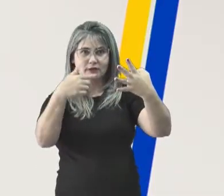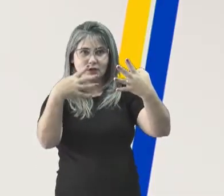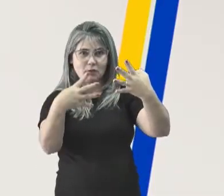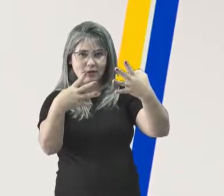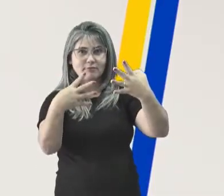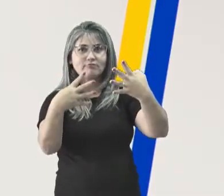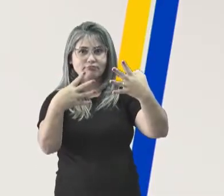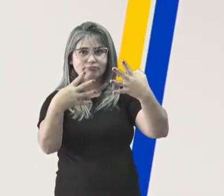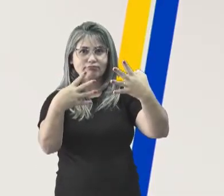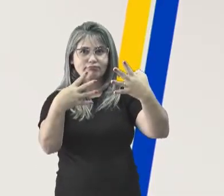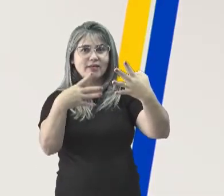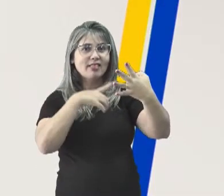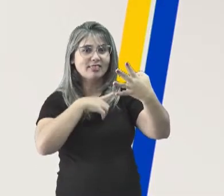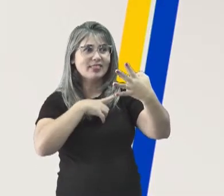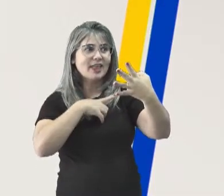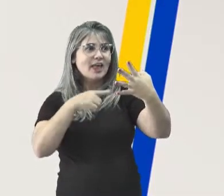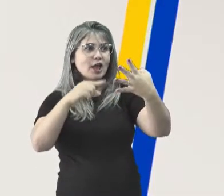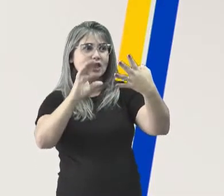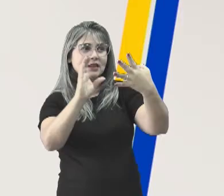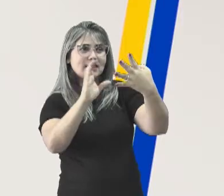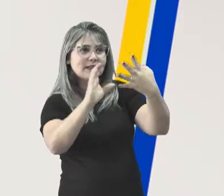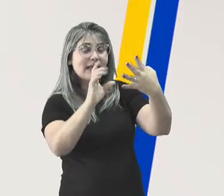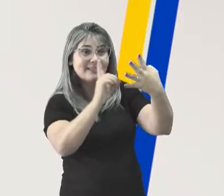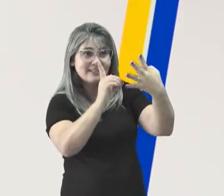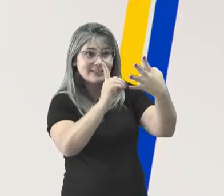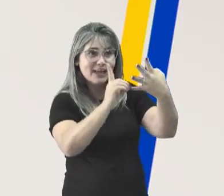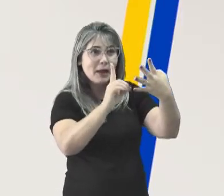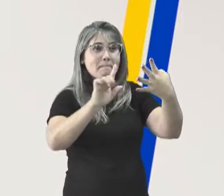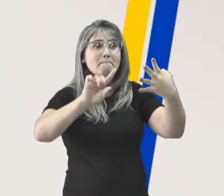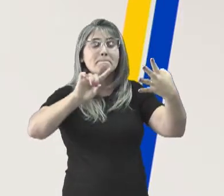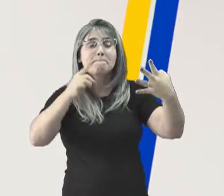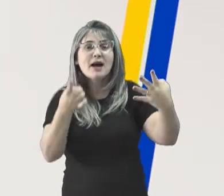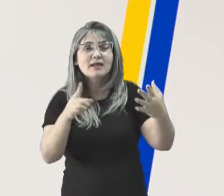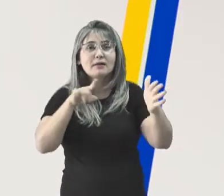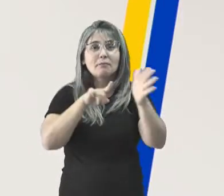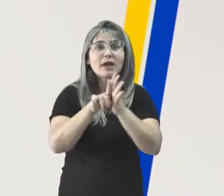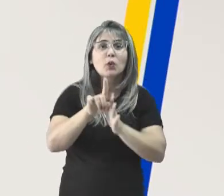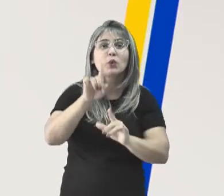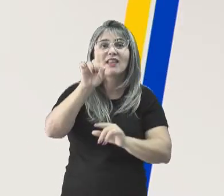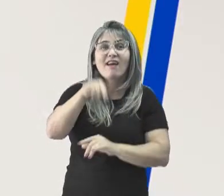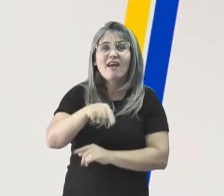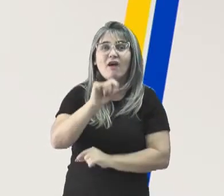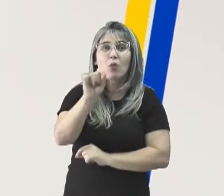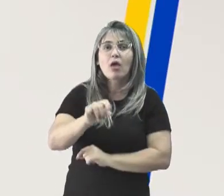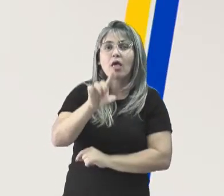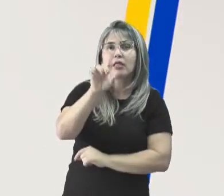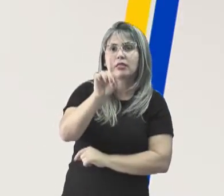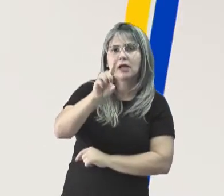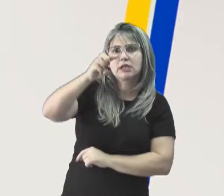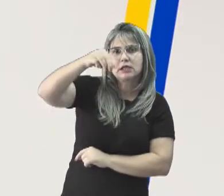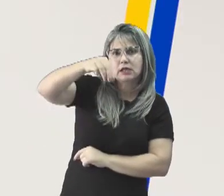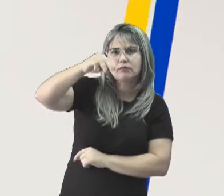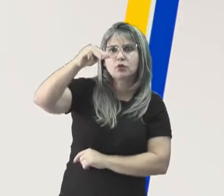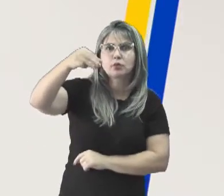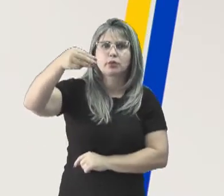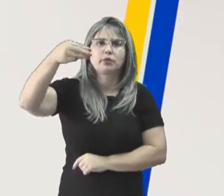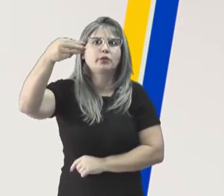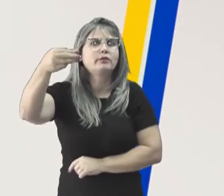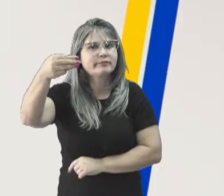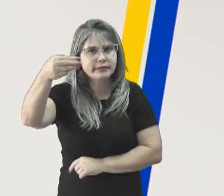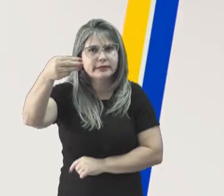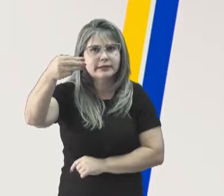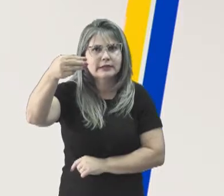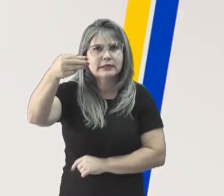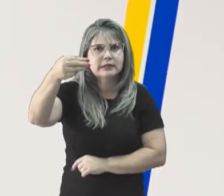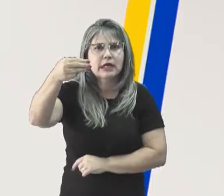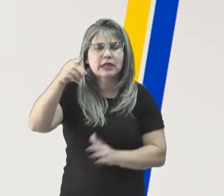em decímetro cúbico. Então, gente, a primeira coisa que você tem que observar é que a questão, ela está